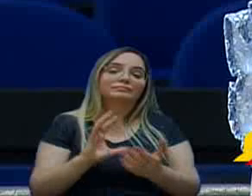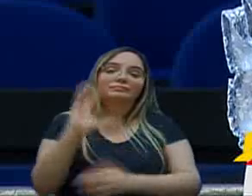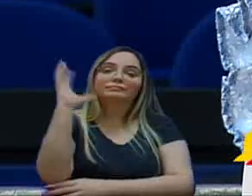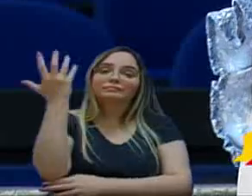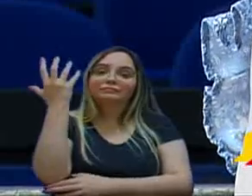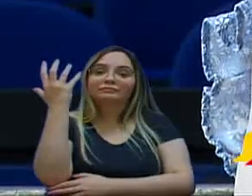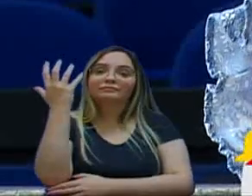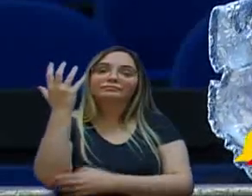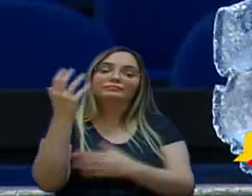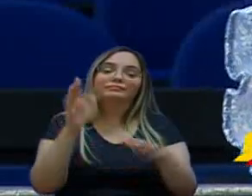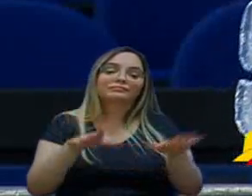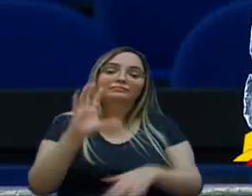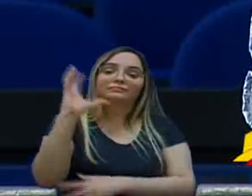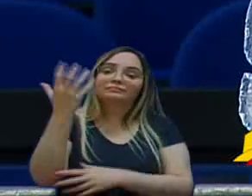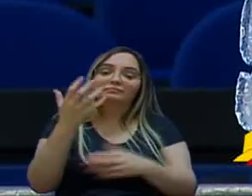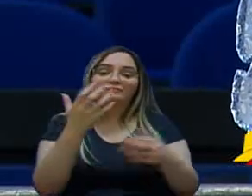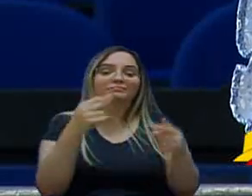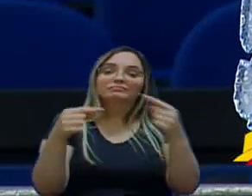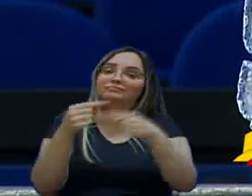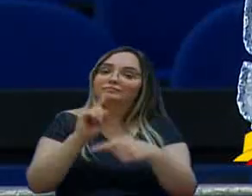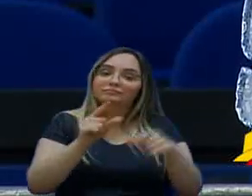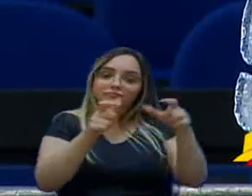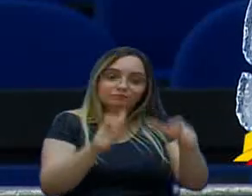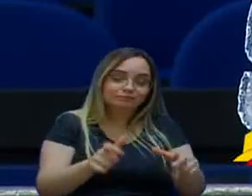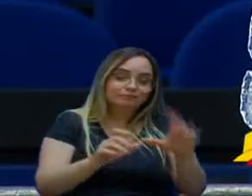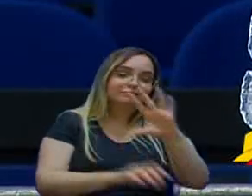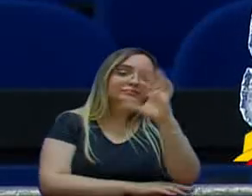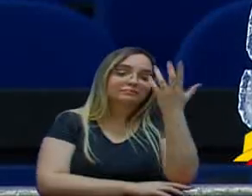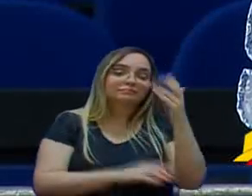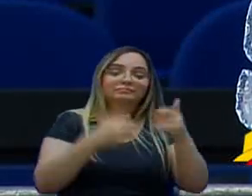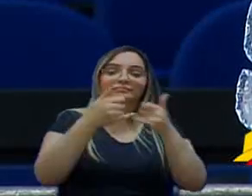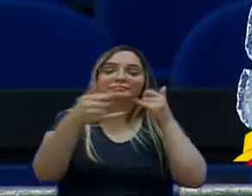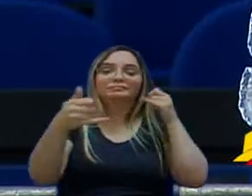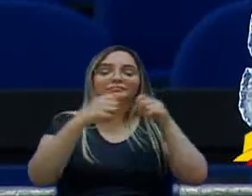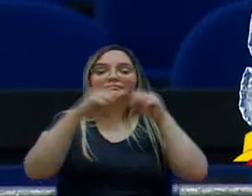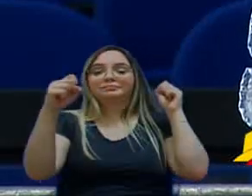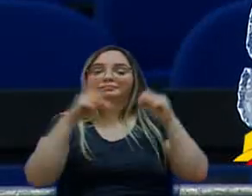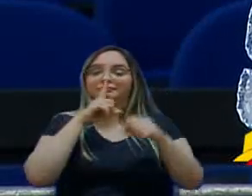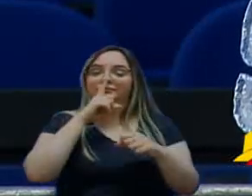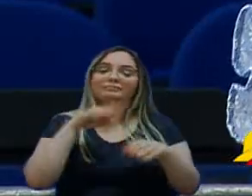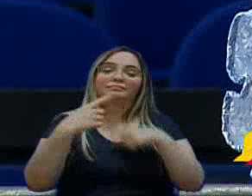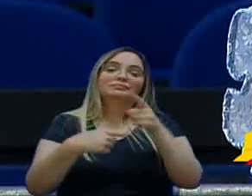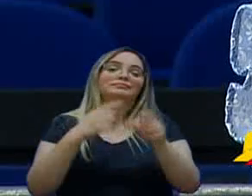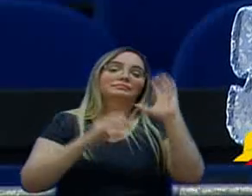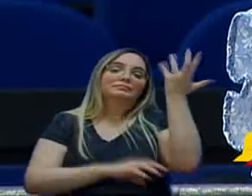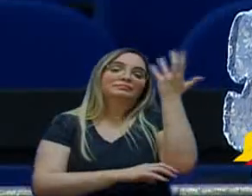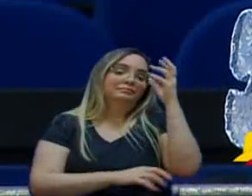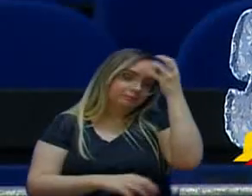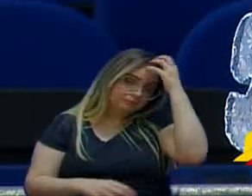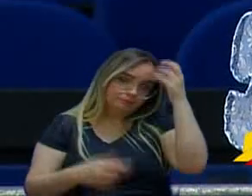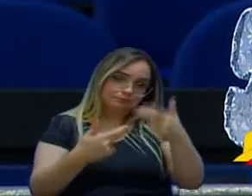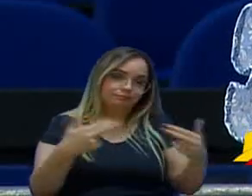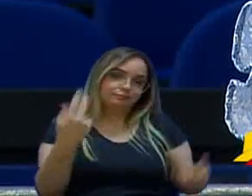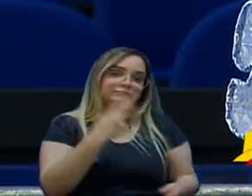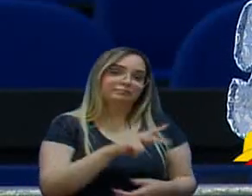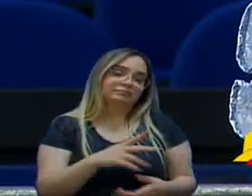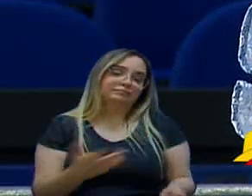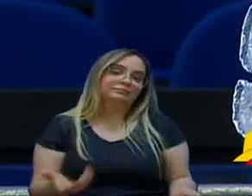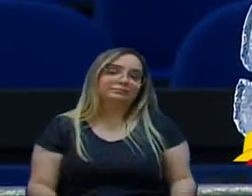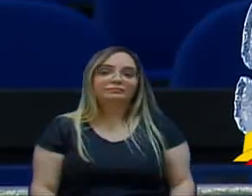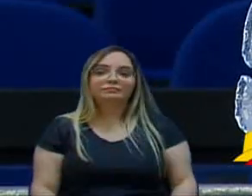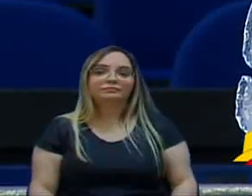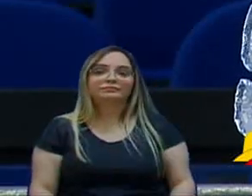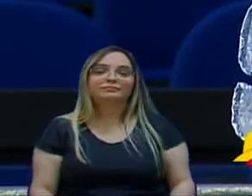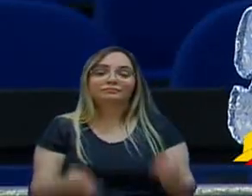árvore incorreta no lugar incorreto. E aí as árvores ficam culpadas de tudo o que aconteceu.